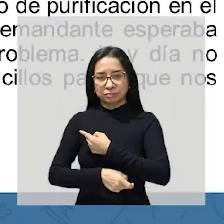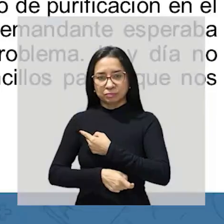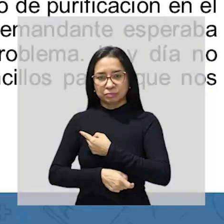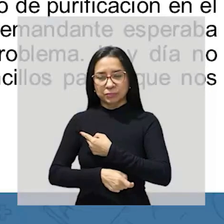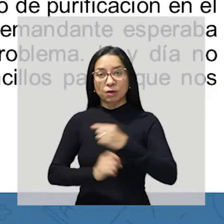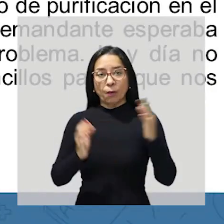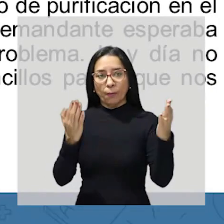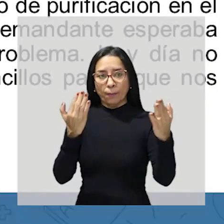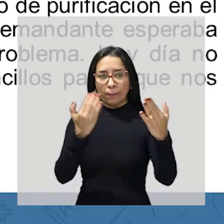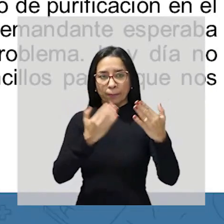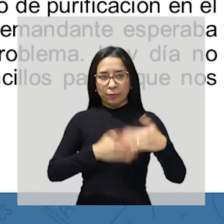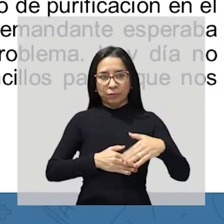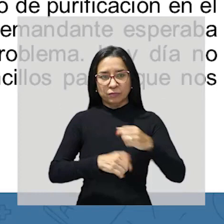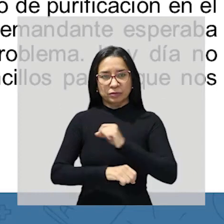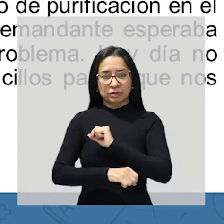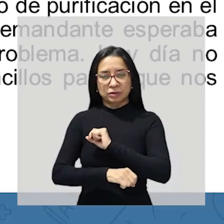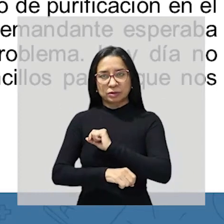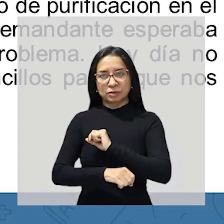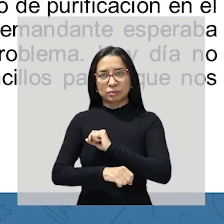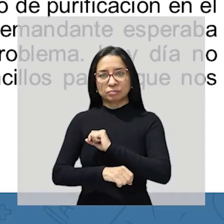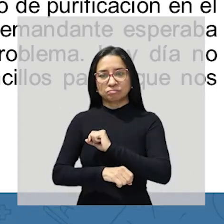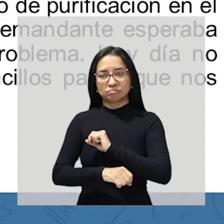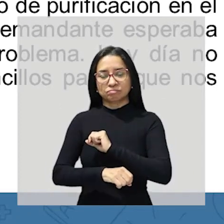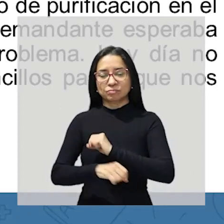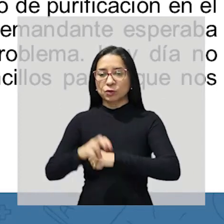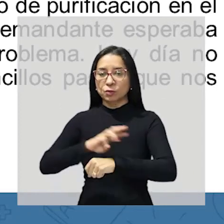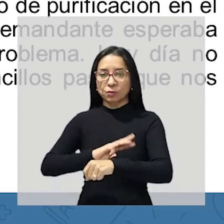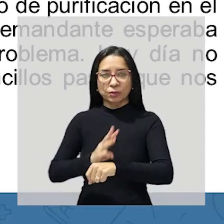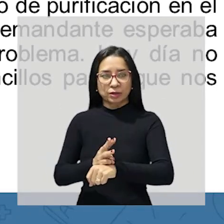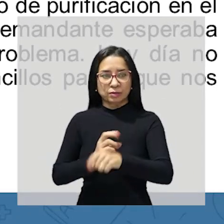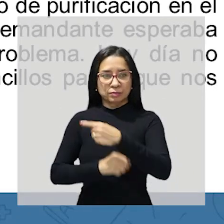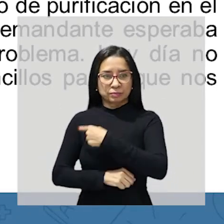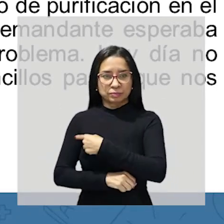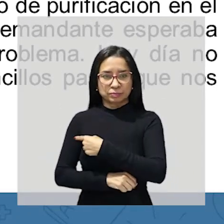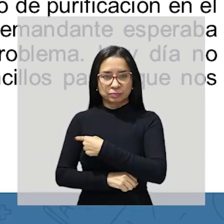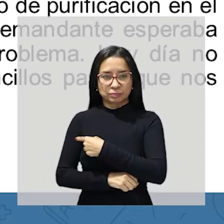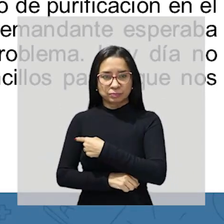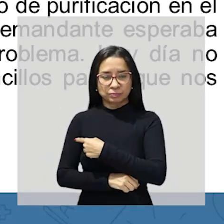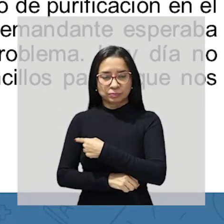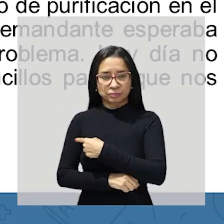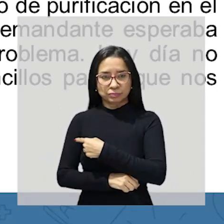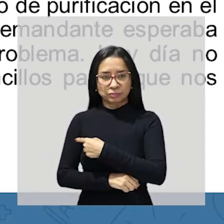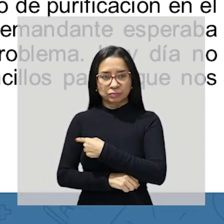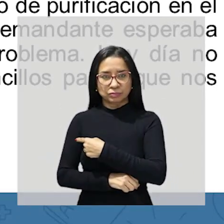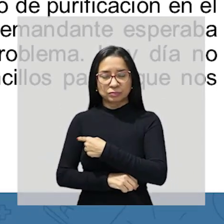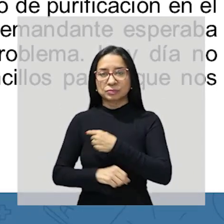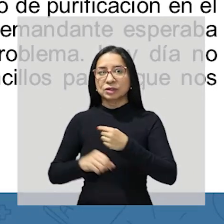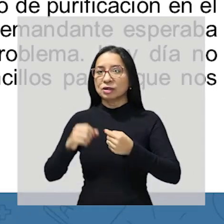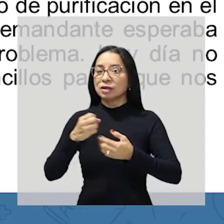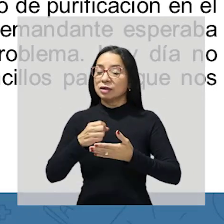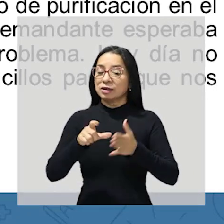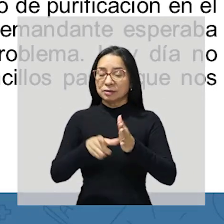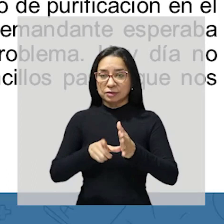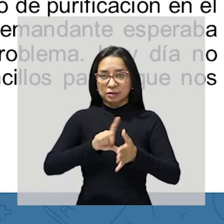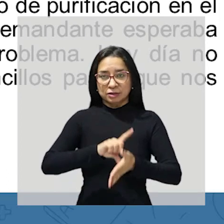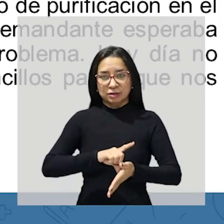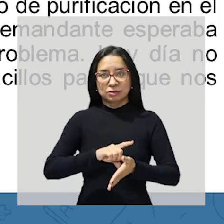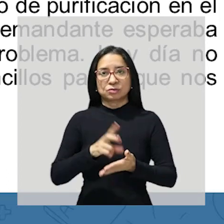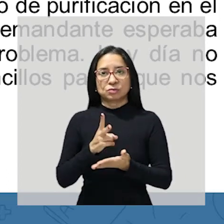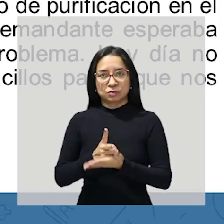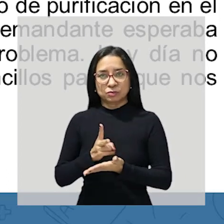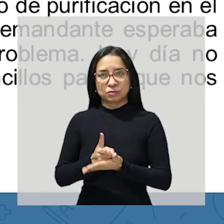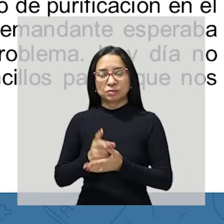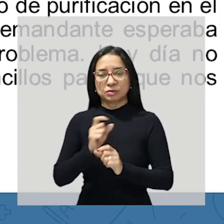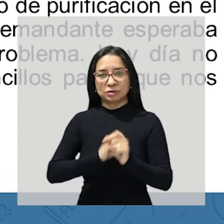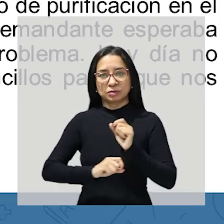prova da UEMA, que diz o seguinte: incubaram um sonho, tá? Antes de nós darmos